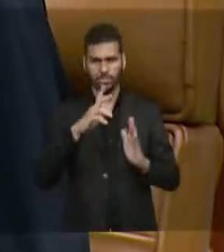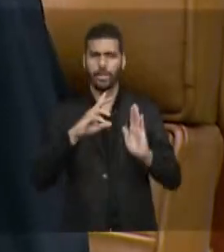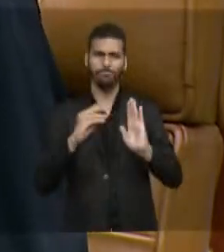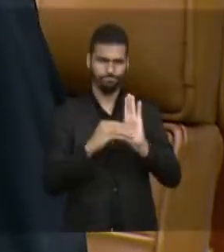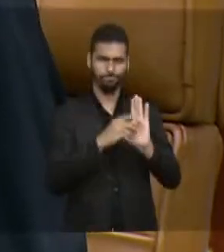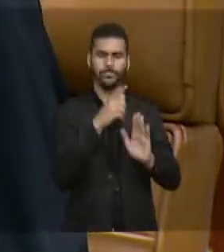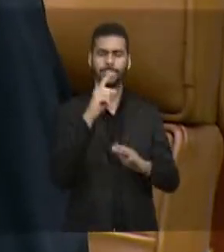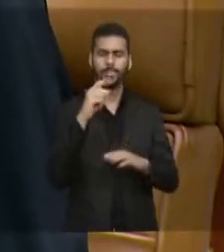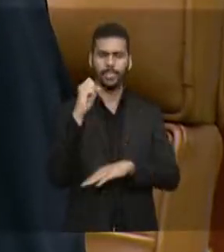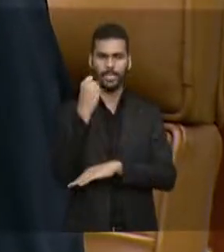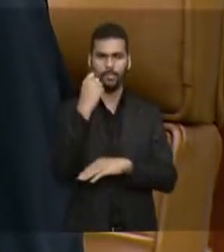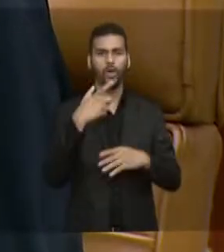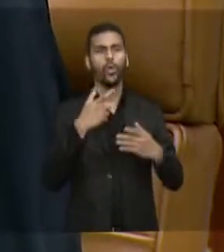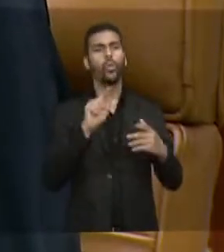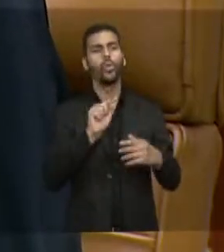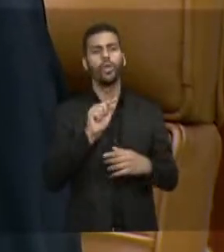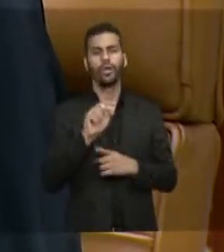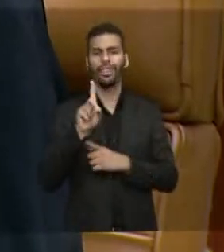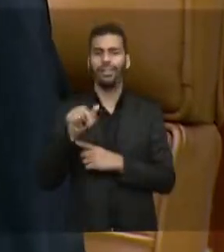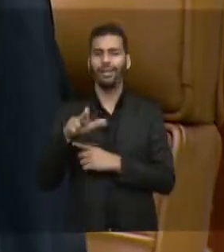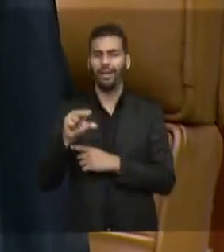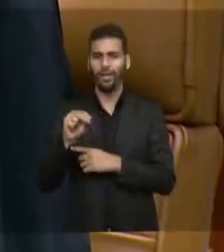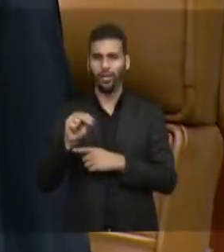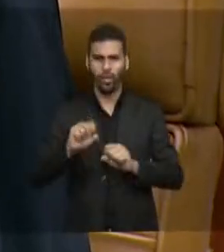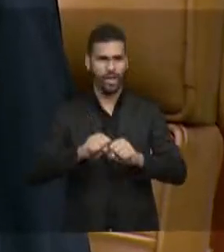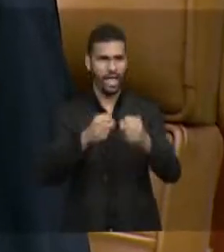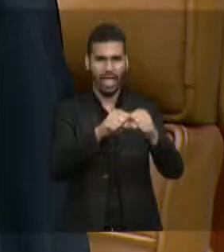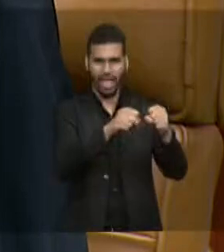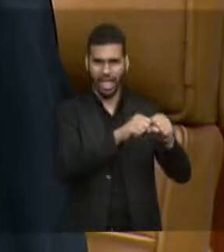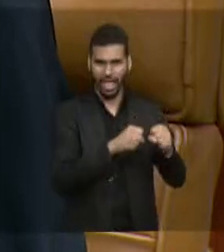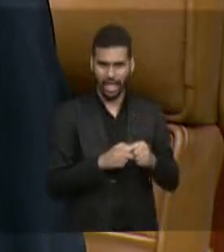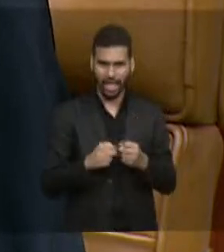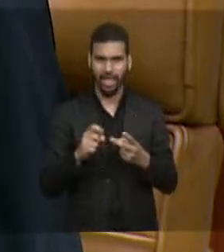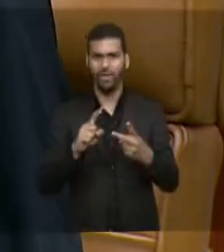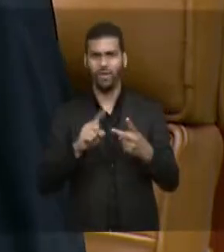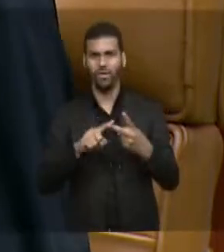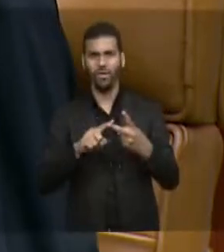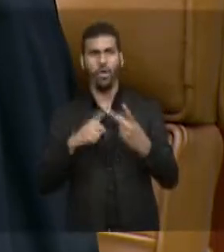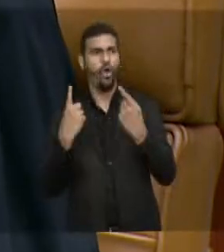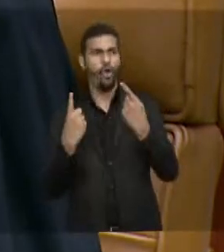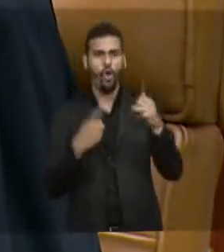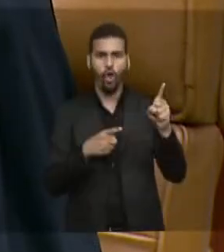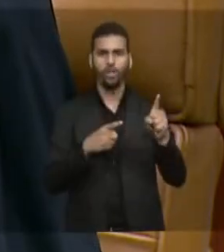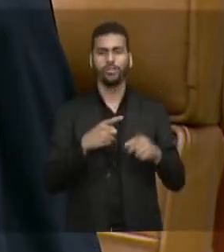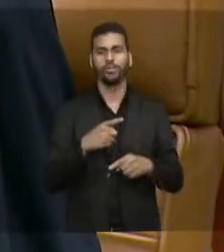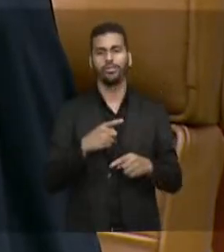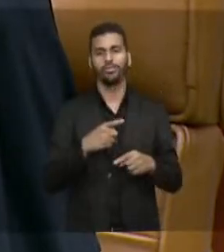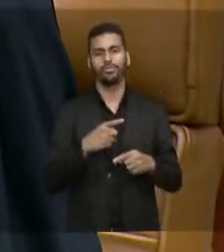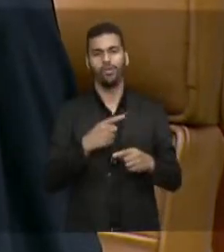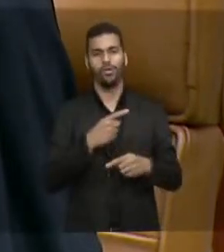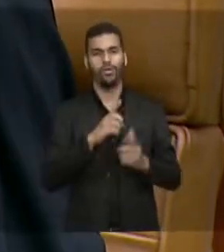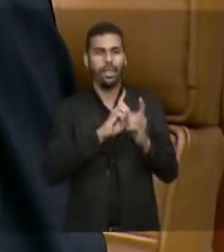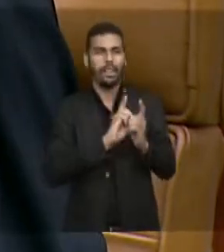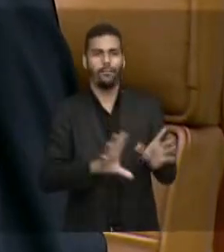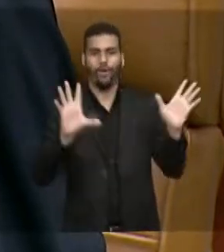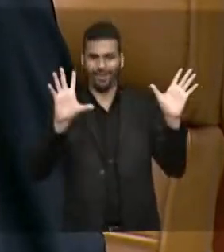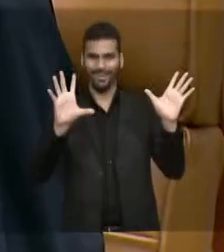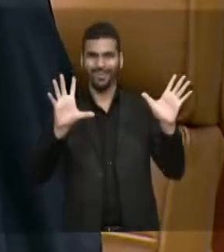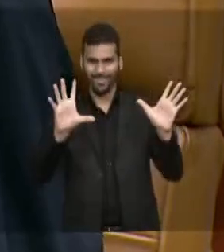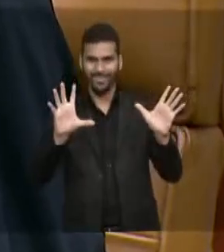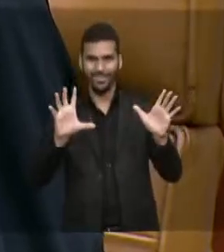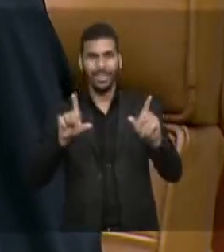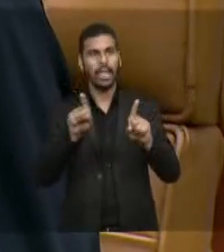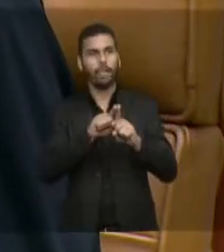imputação do dano qualificado da Abolição violenta do Estado democrático de direito e de golpe